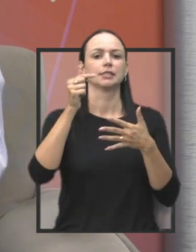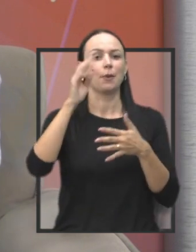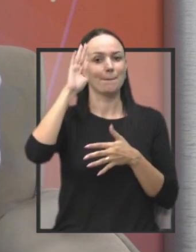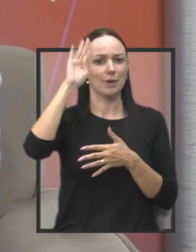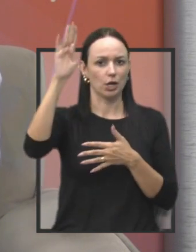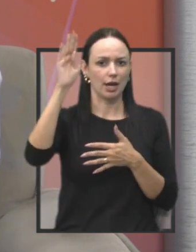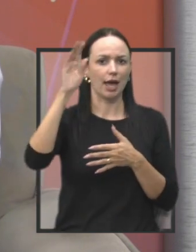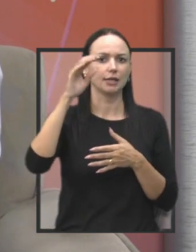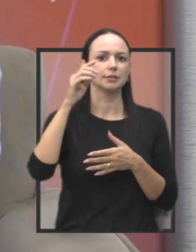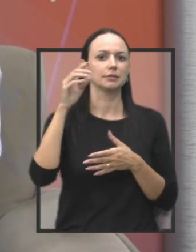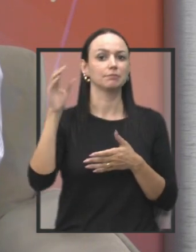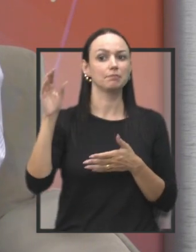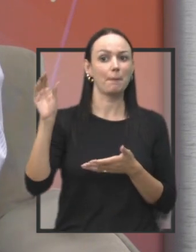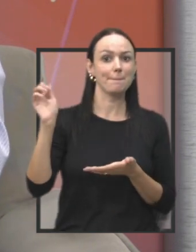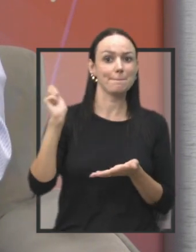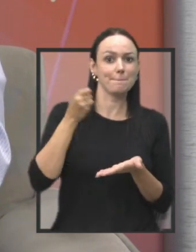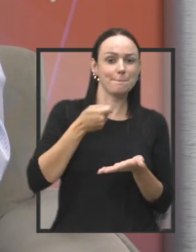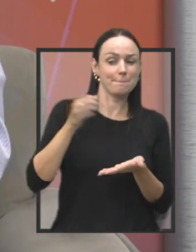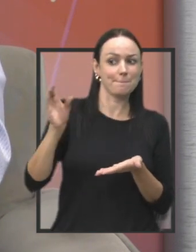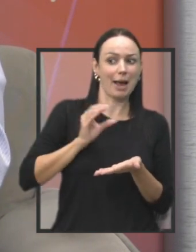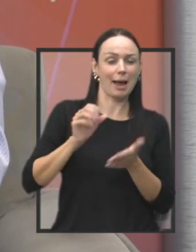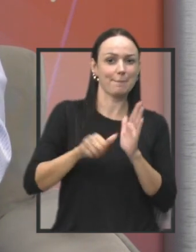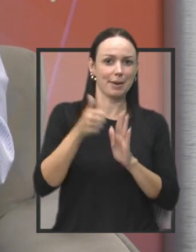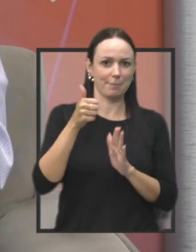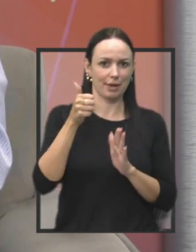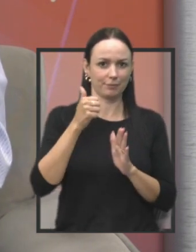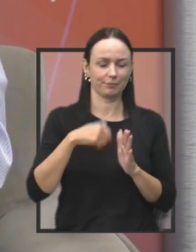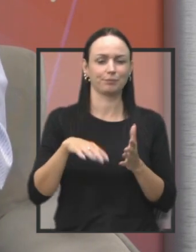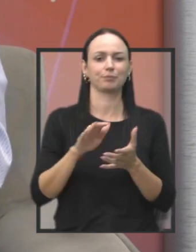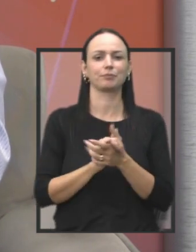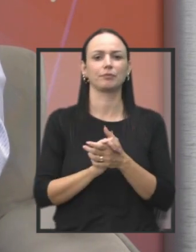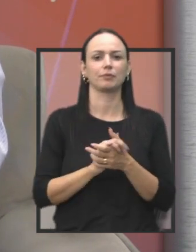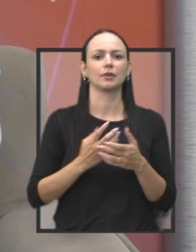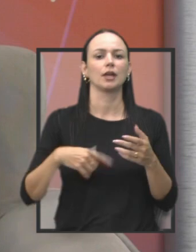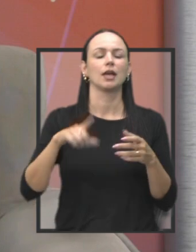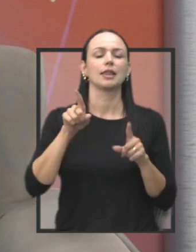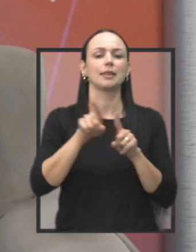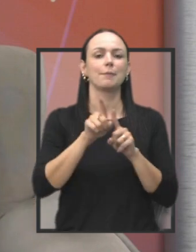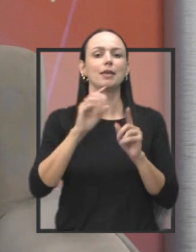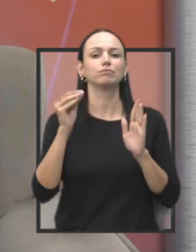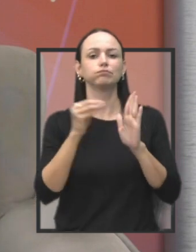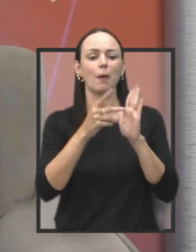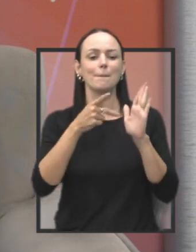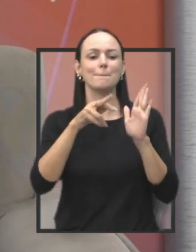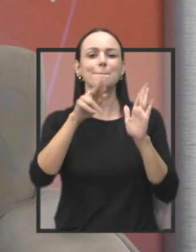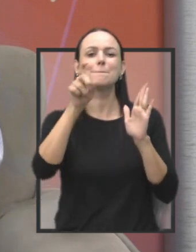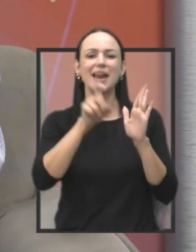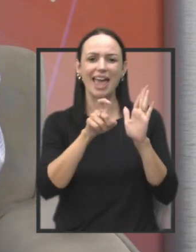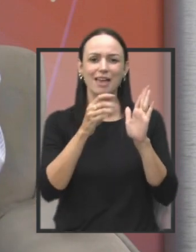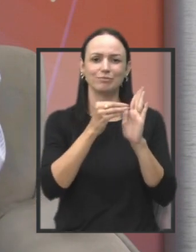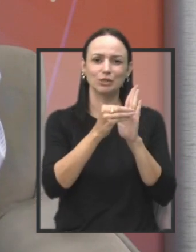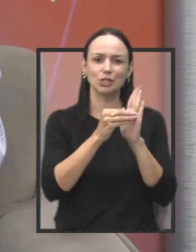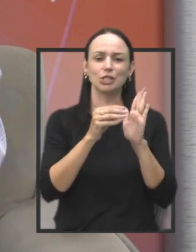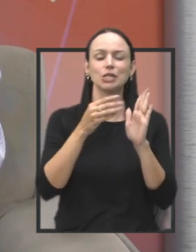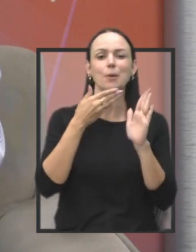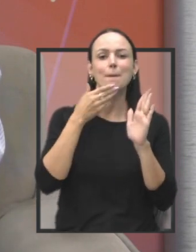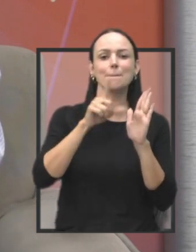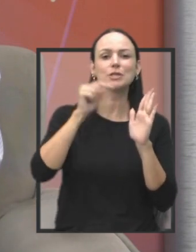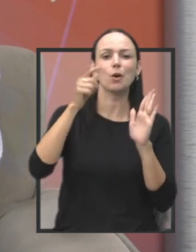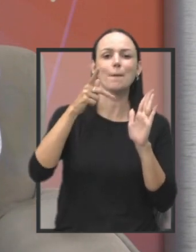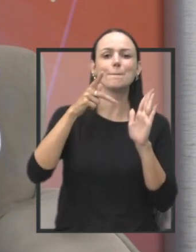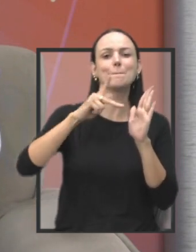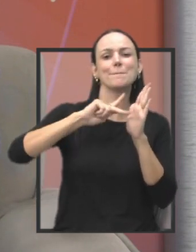receber primeiro. Aí tem a questão de utilizaram a pré-preenchida e optaram por receber o PIX, como eu disse,